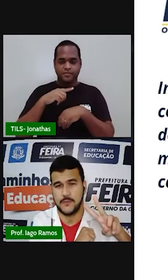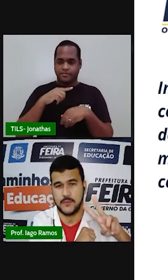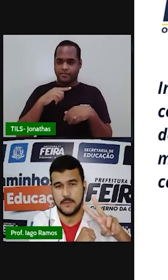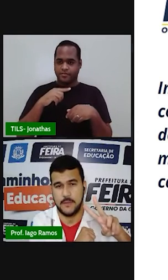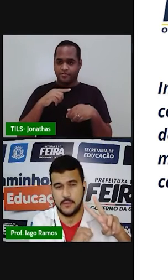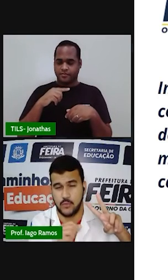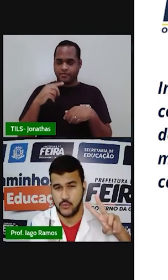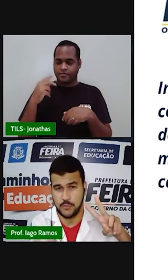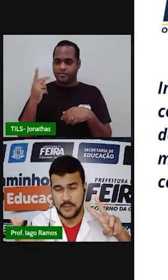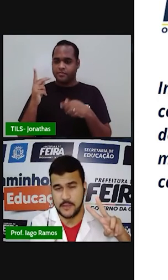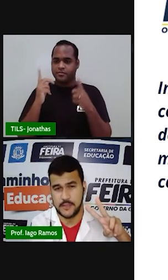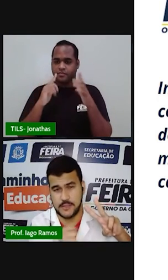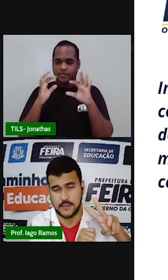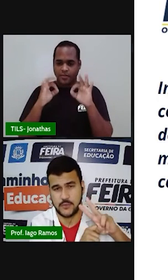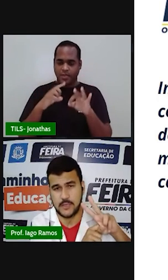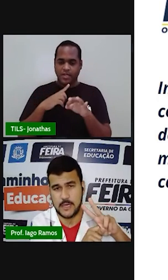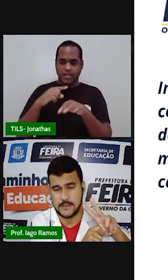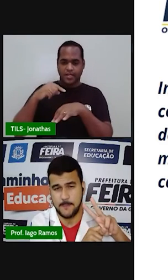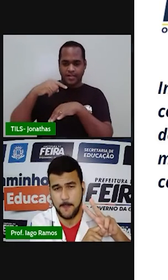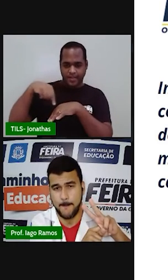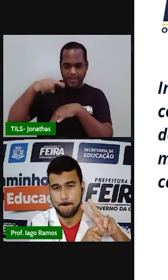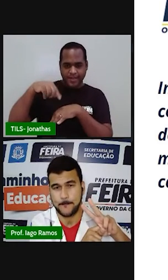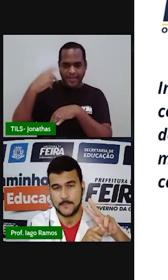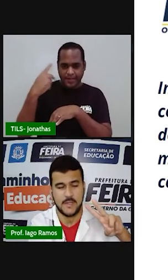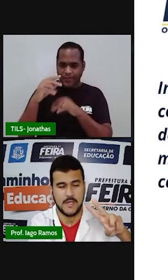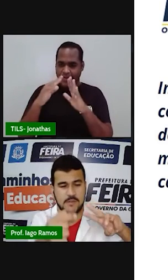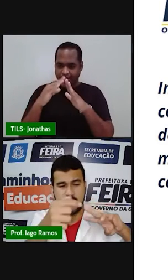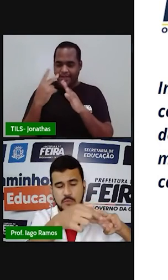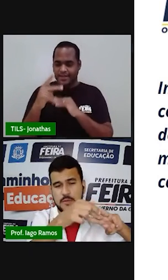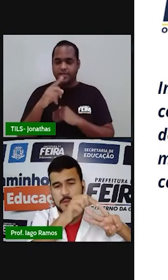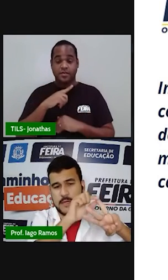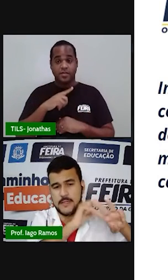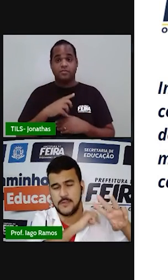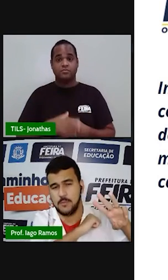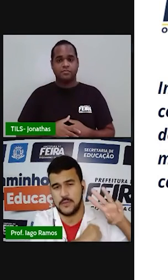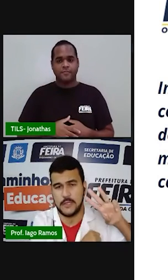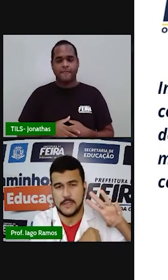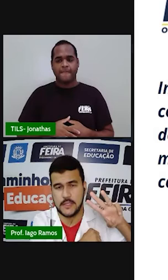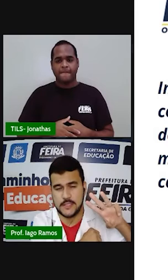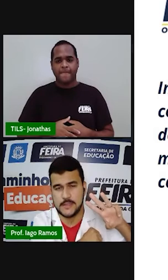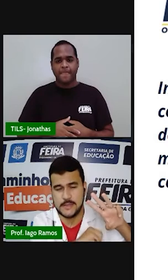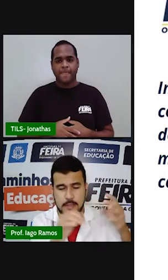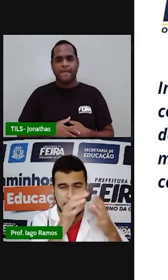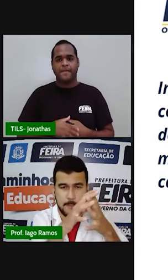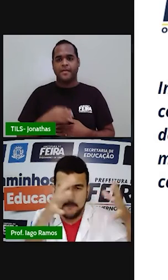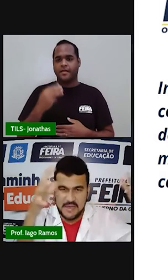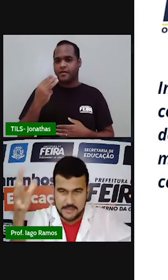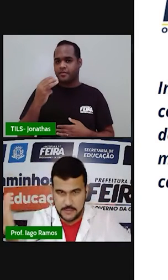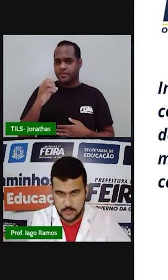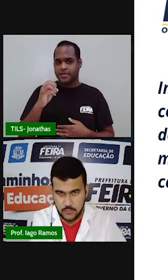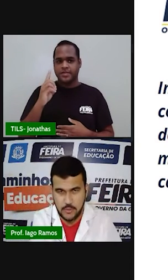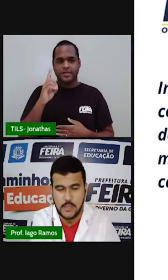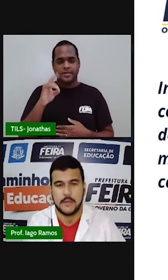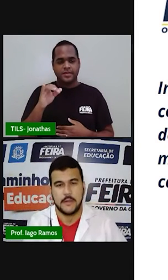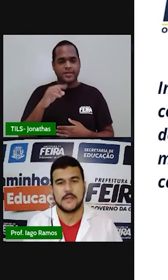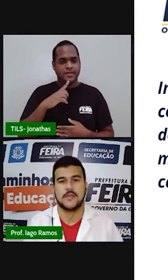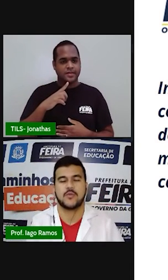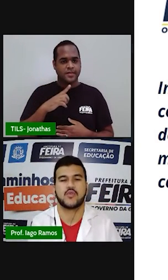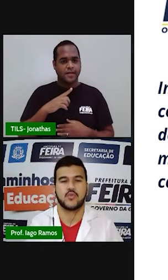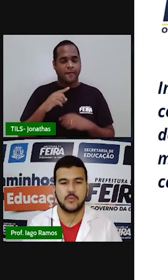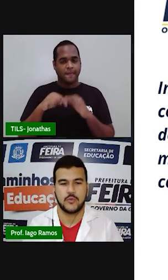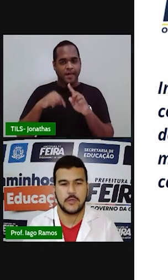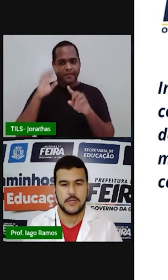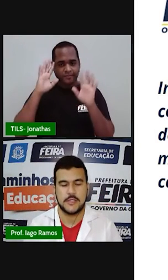fica em funcionamento, consumindo energia na sua casa, e você vai multiplicar isso por 30 dias, pensando